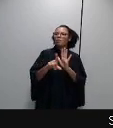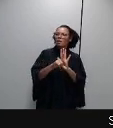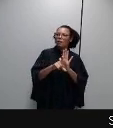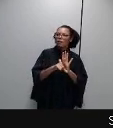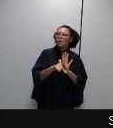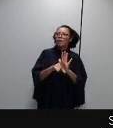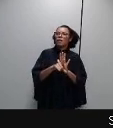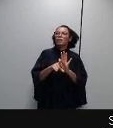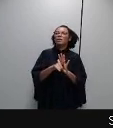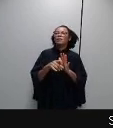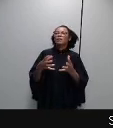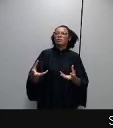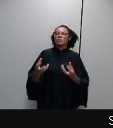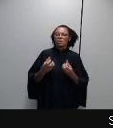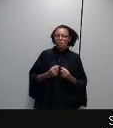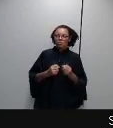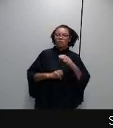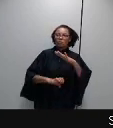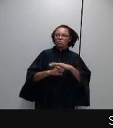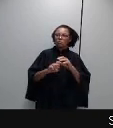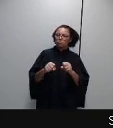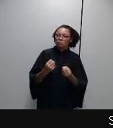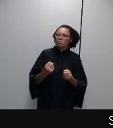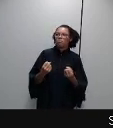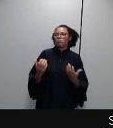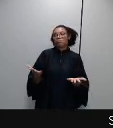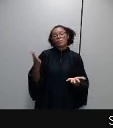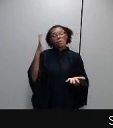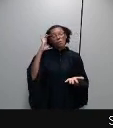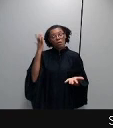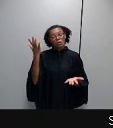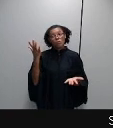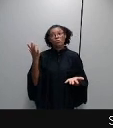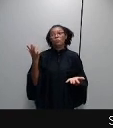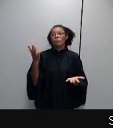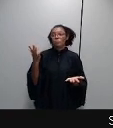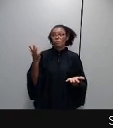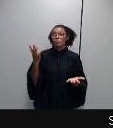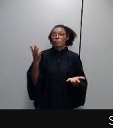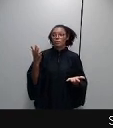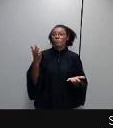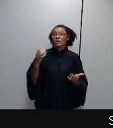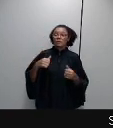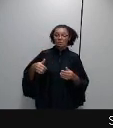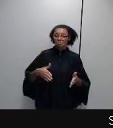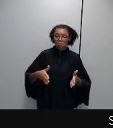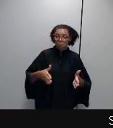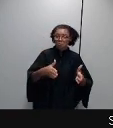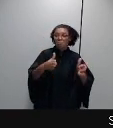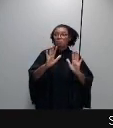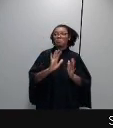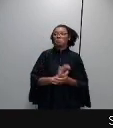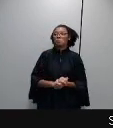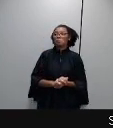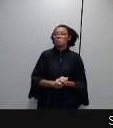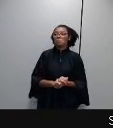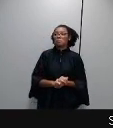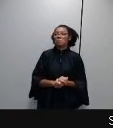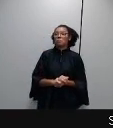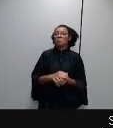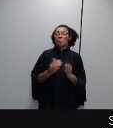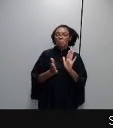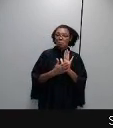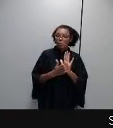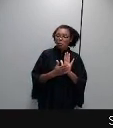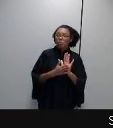das falências estão aqui esse esse encaminhamento proposto pela